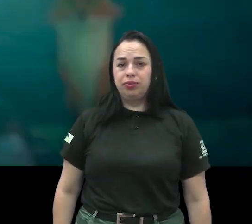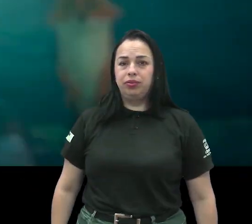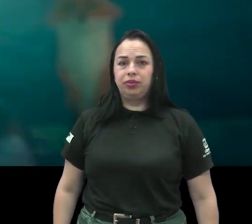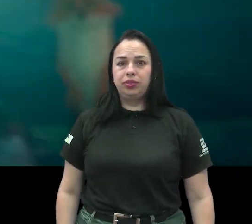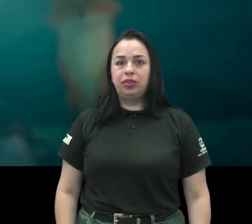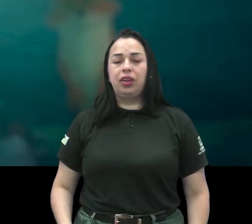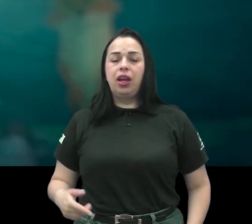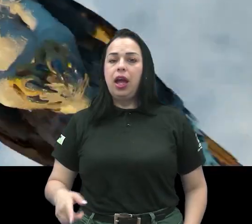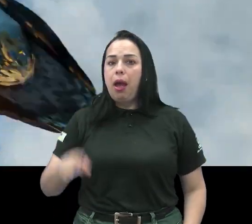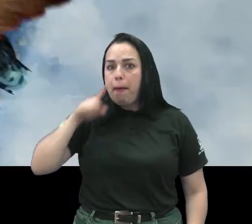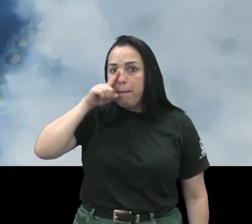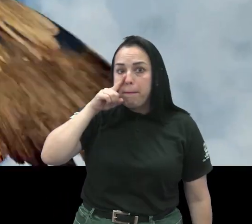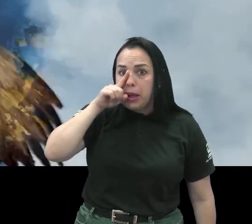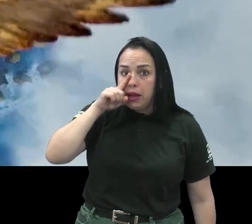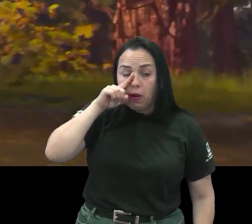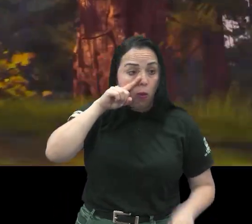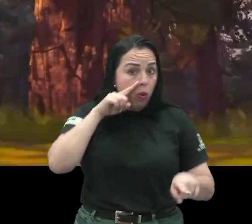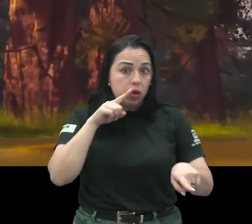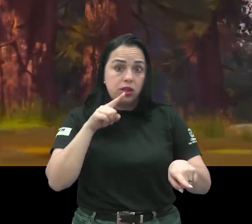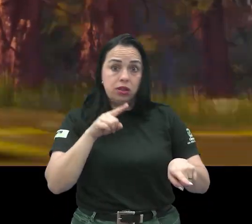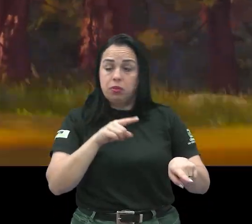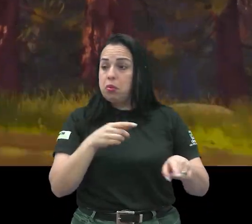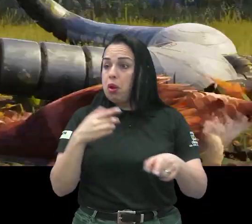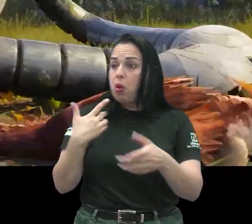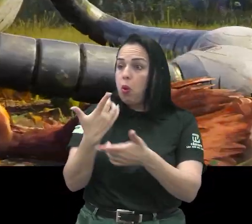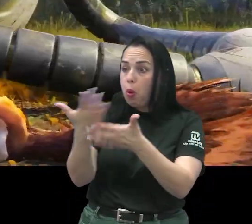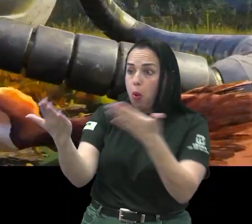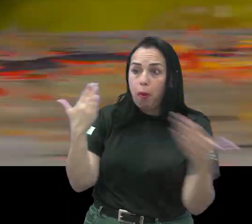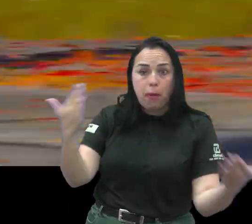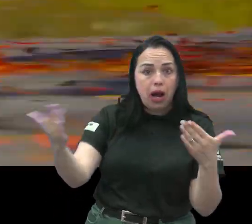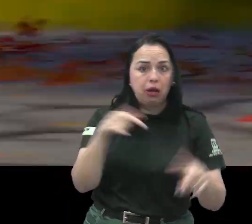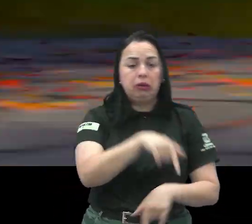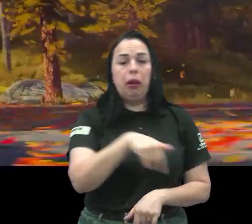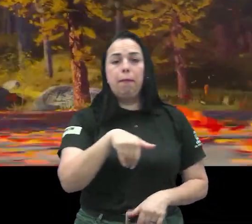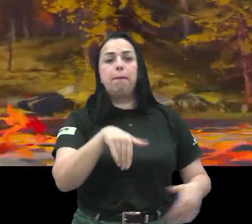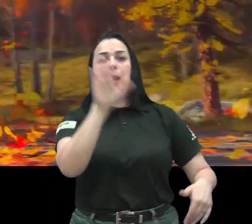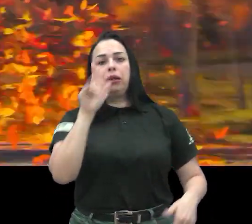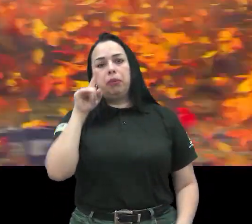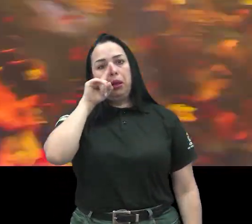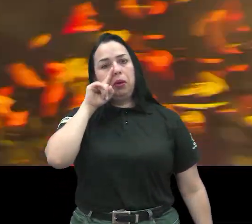É mais perigoso para ele do que para qualquer outro.